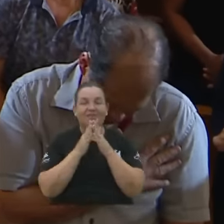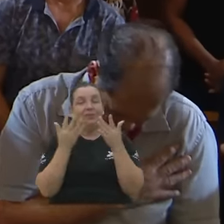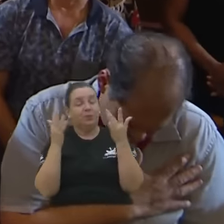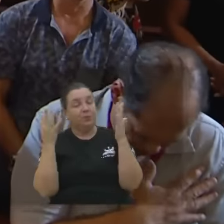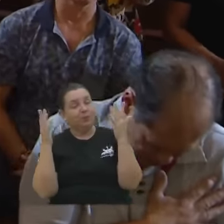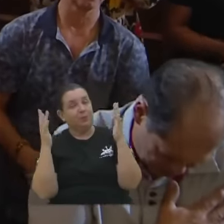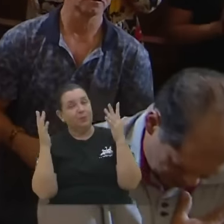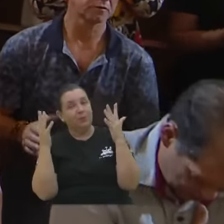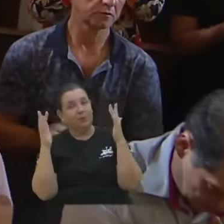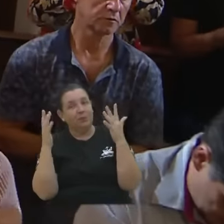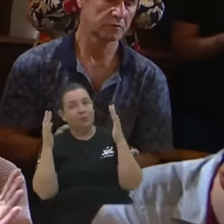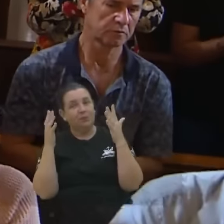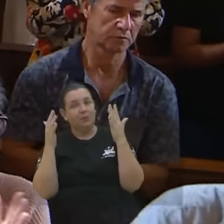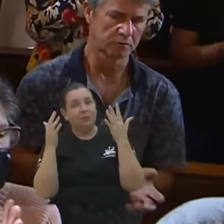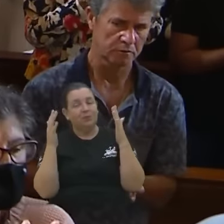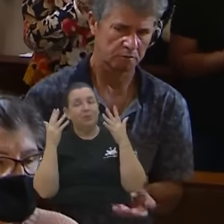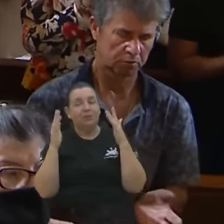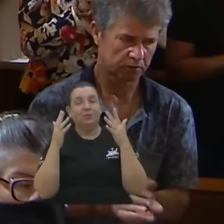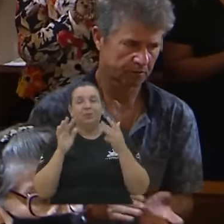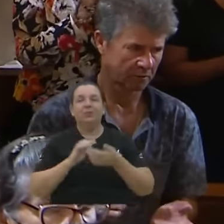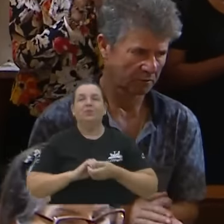Amém.